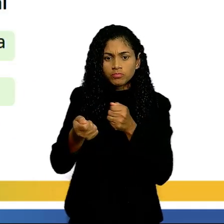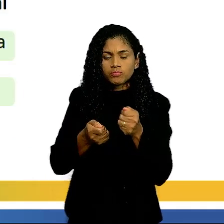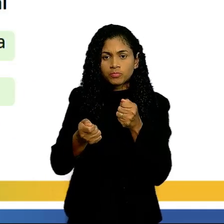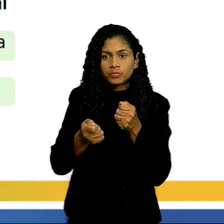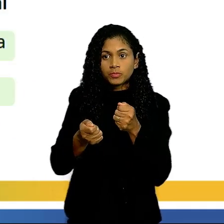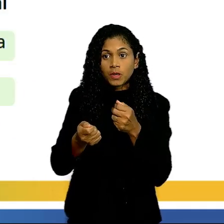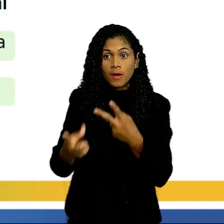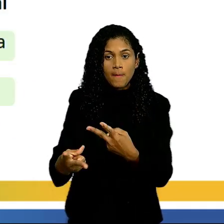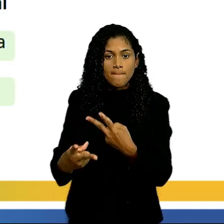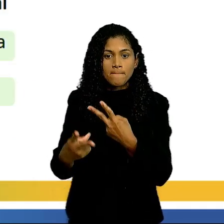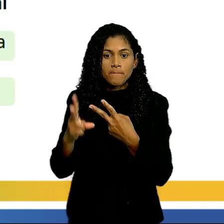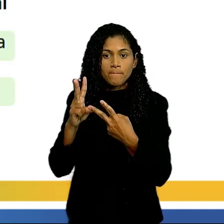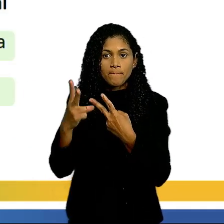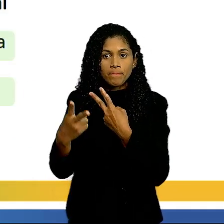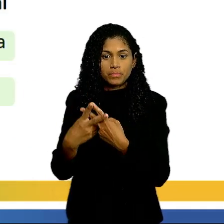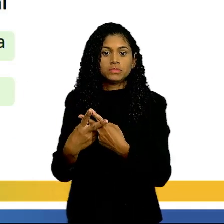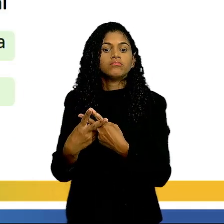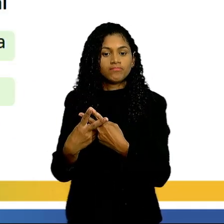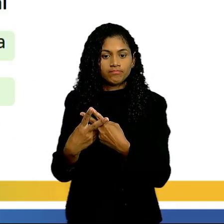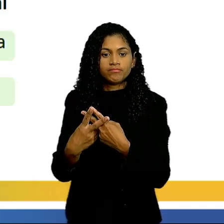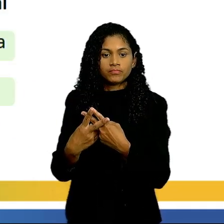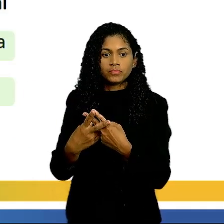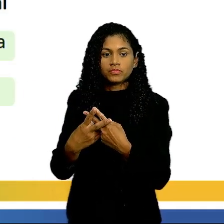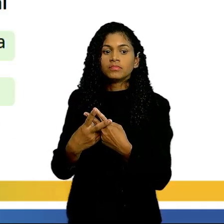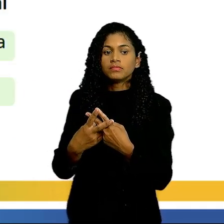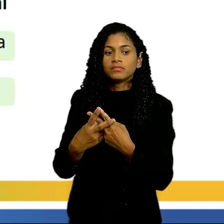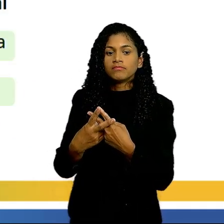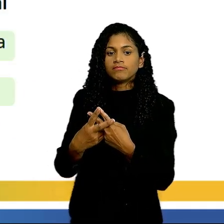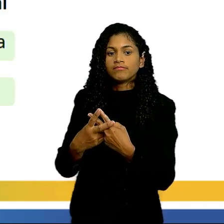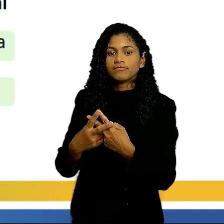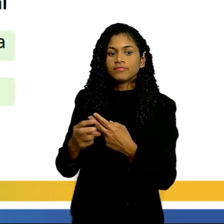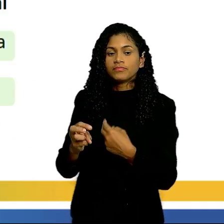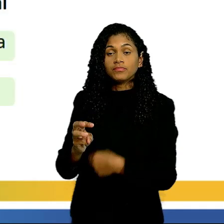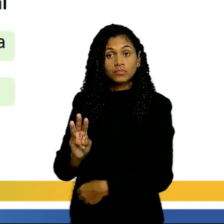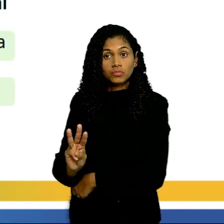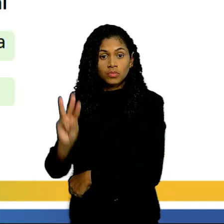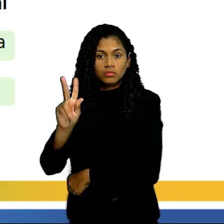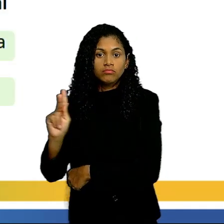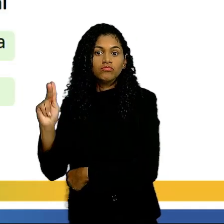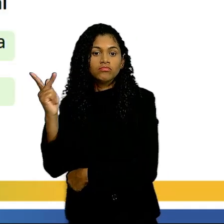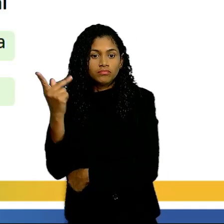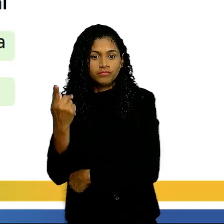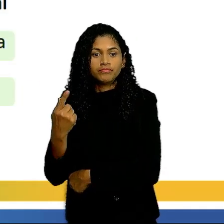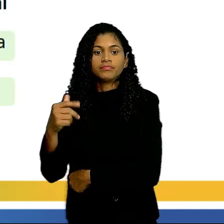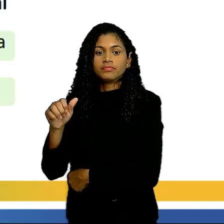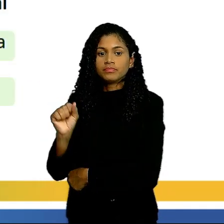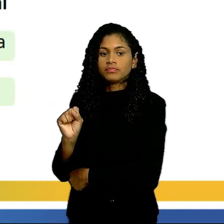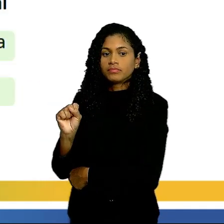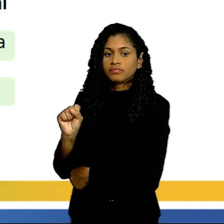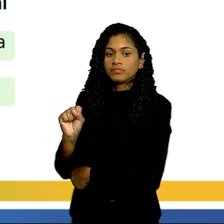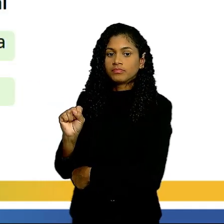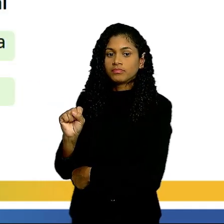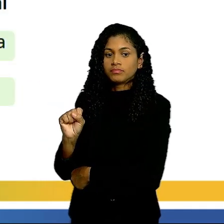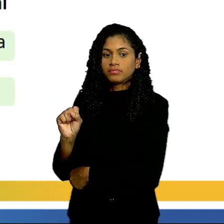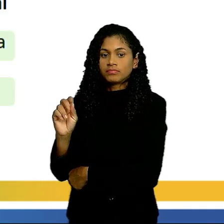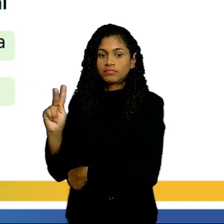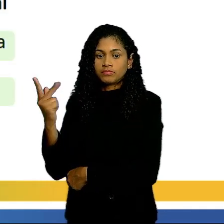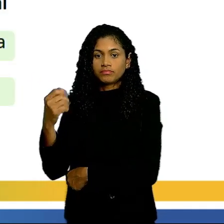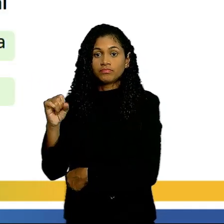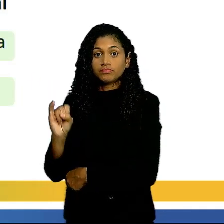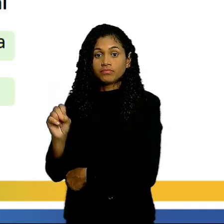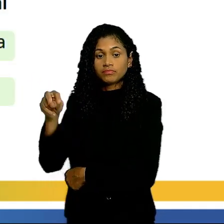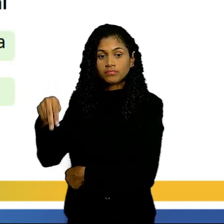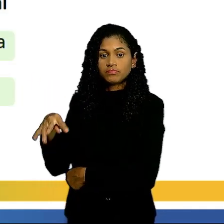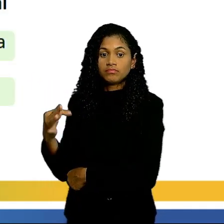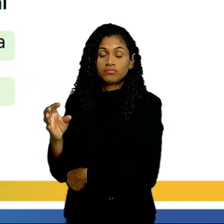que, insatisfeito com aquela situação, teria dito que não deixaria a cadeira presidencial, a menos que fosse preso ou